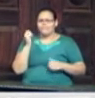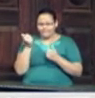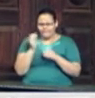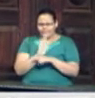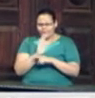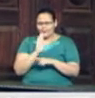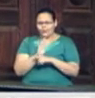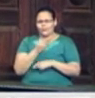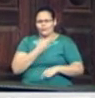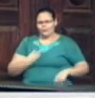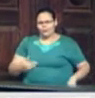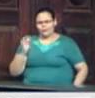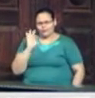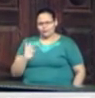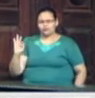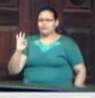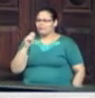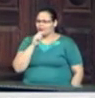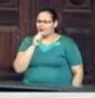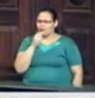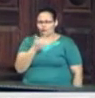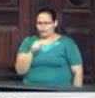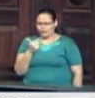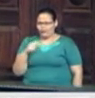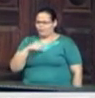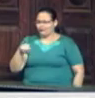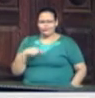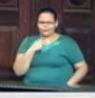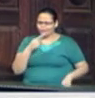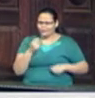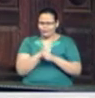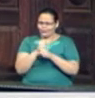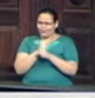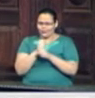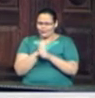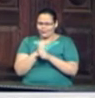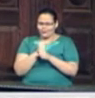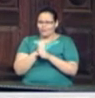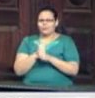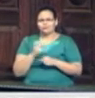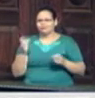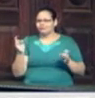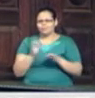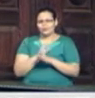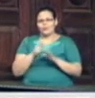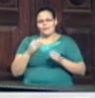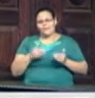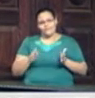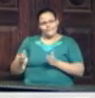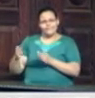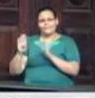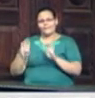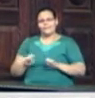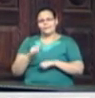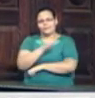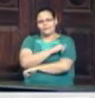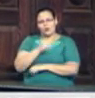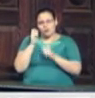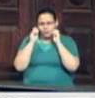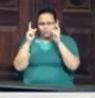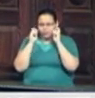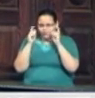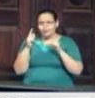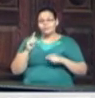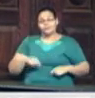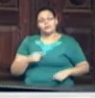federal emergencial, nós provavelmente não conseguiremos fechar um ano de maneira ordeira no nosso estado do Rio de Janeiro. Era esse alertamento que eu queria fazer,